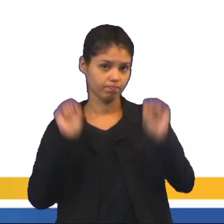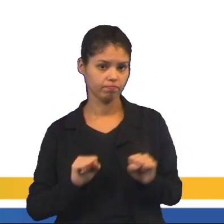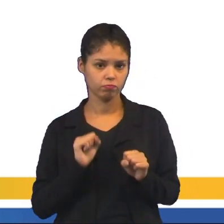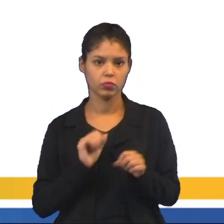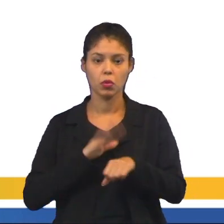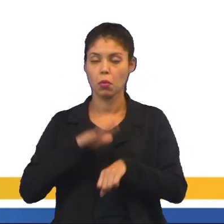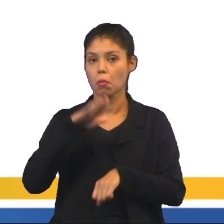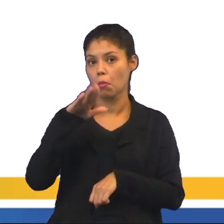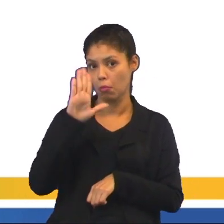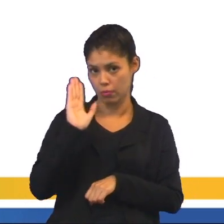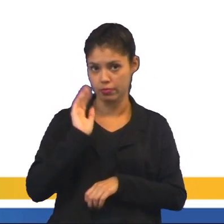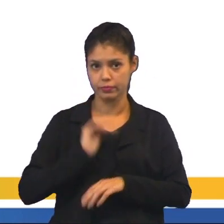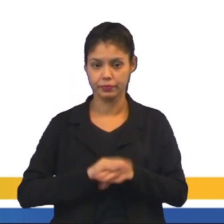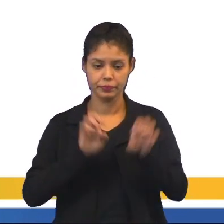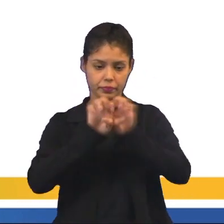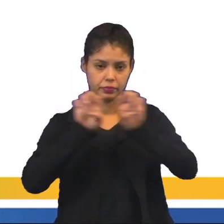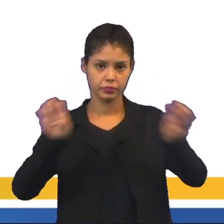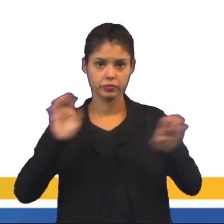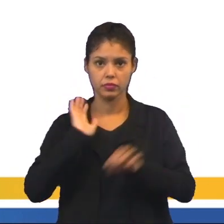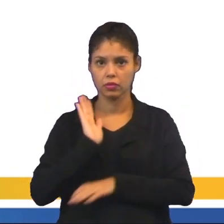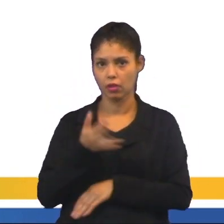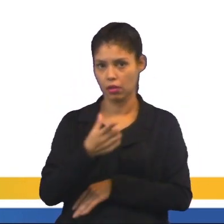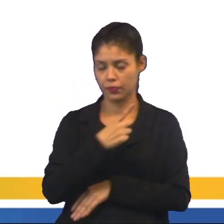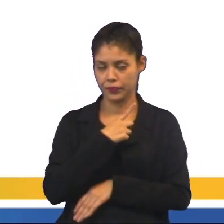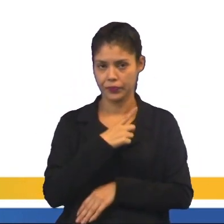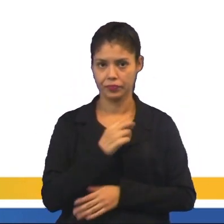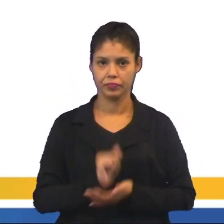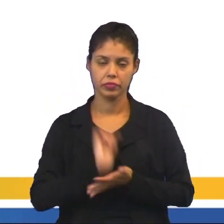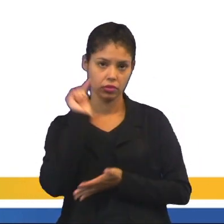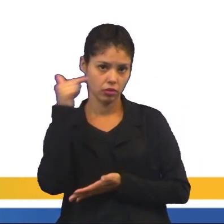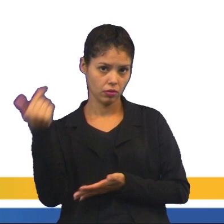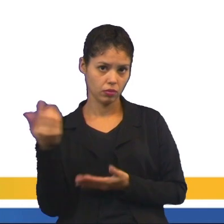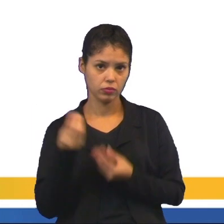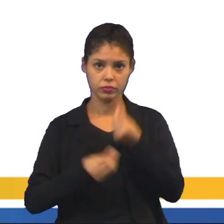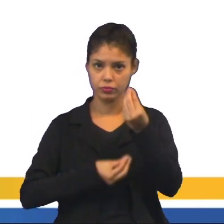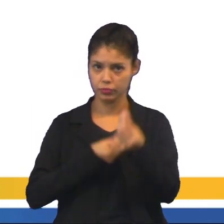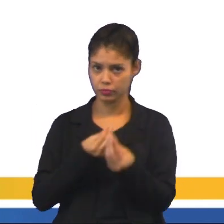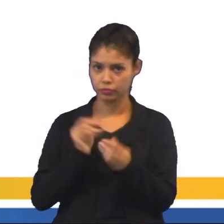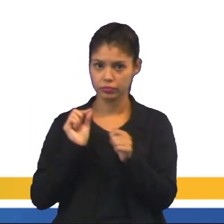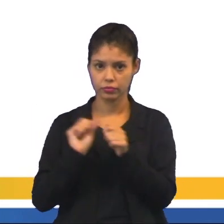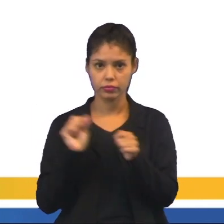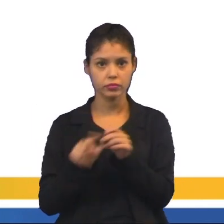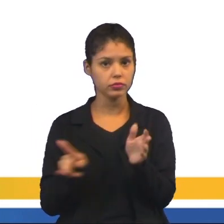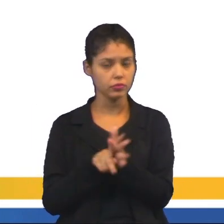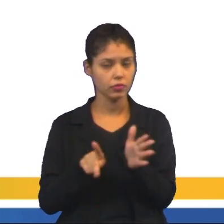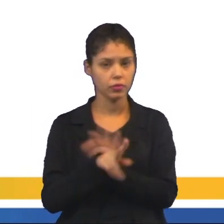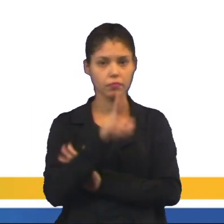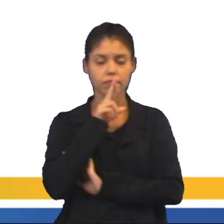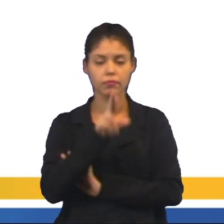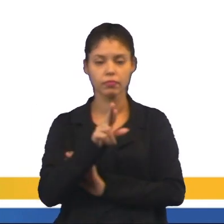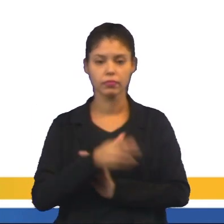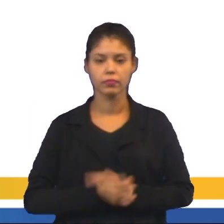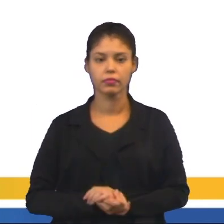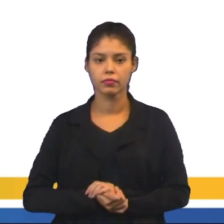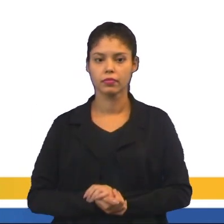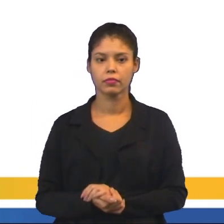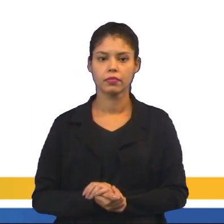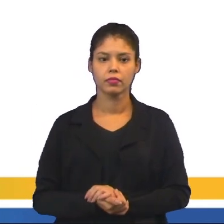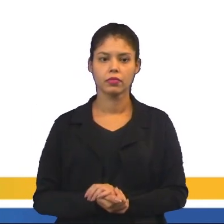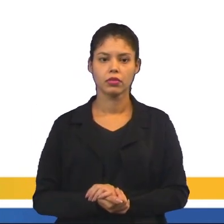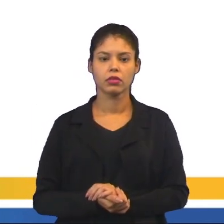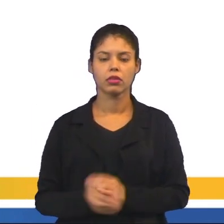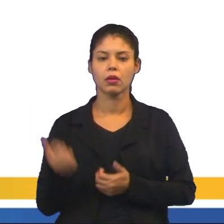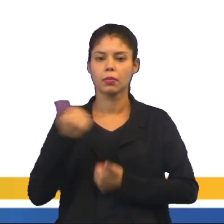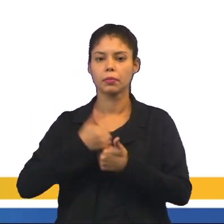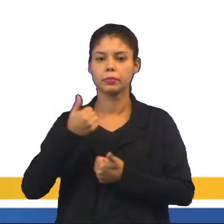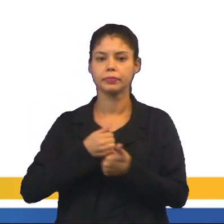com mais equações, já que existem outros métodos específicos para resolvê-los. O método